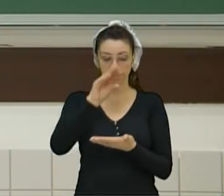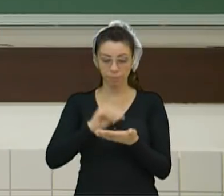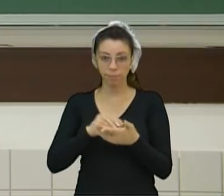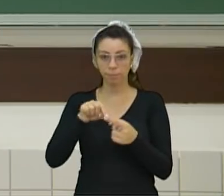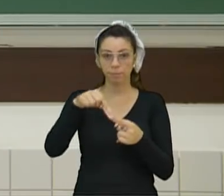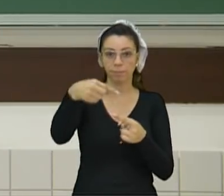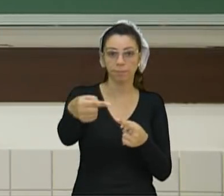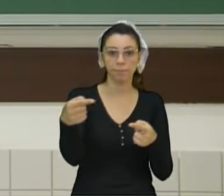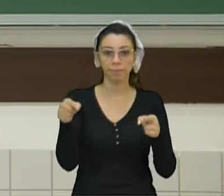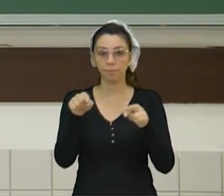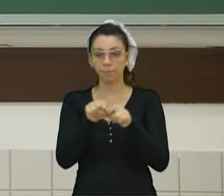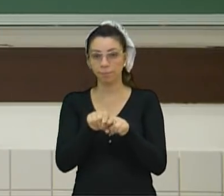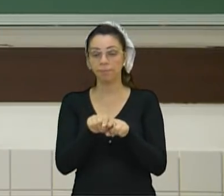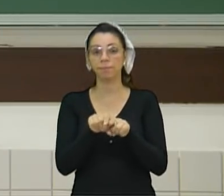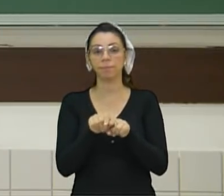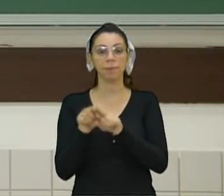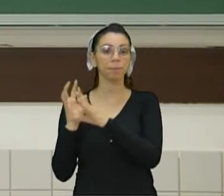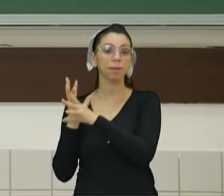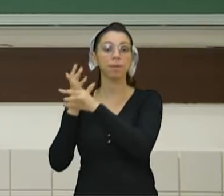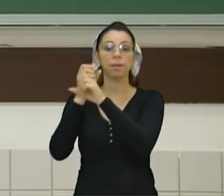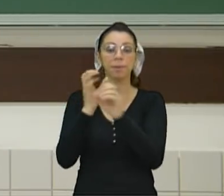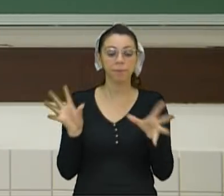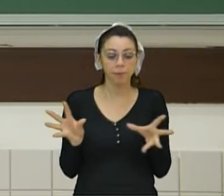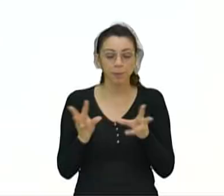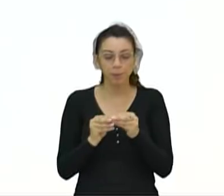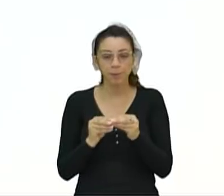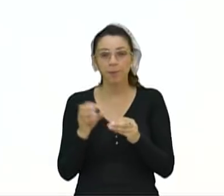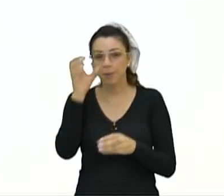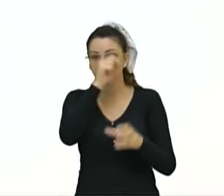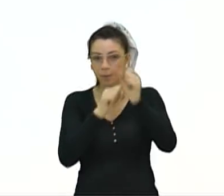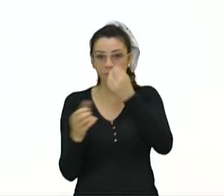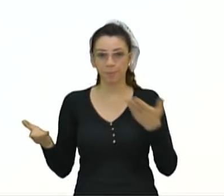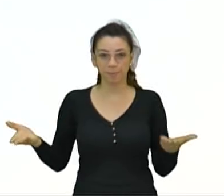e já volto para a gente retomar o que nós aprendemos hoje.